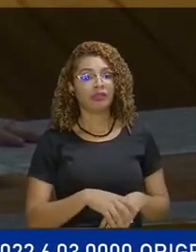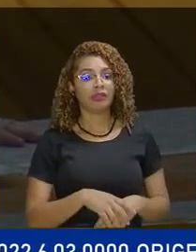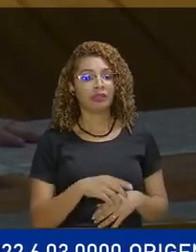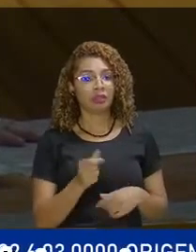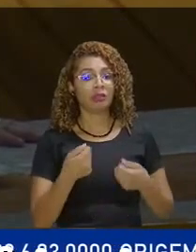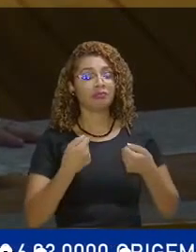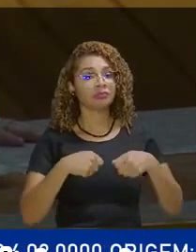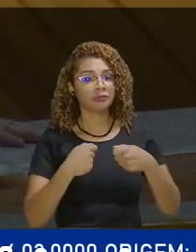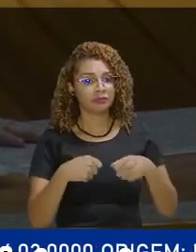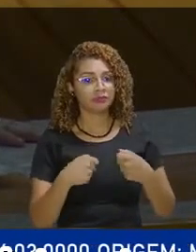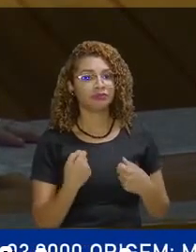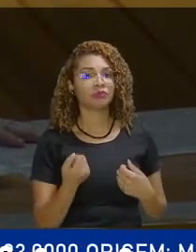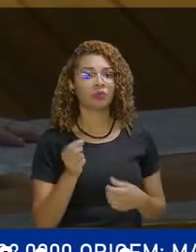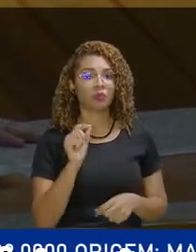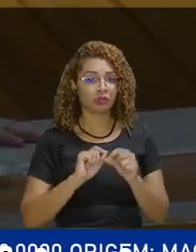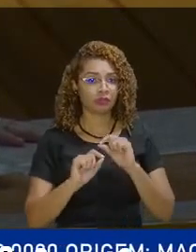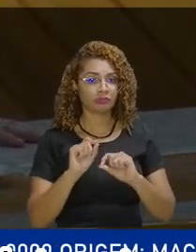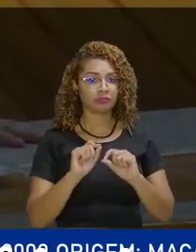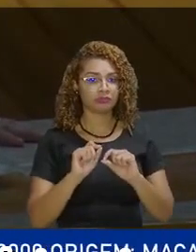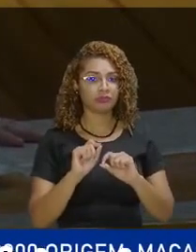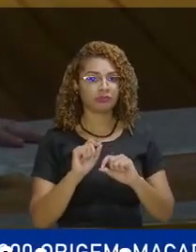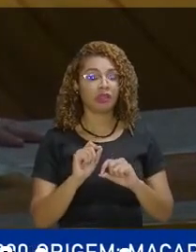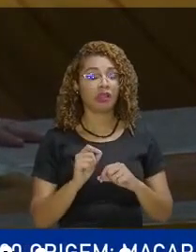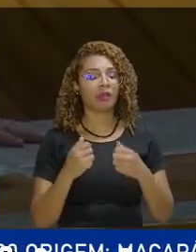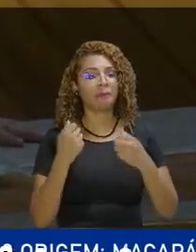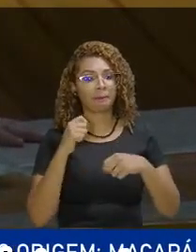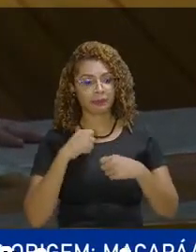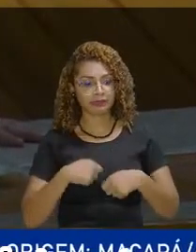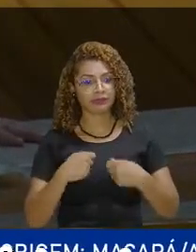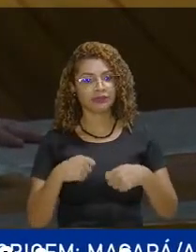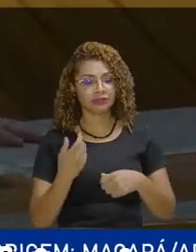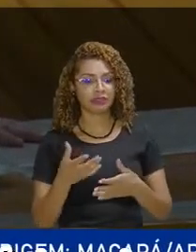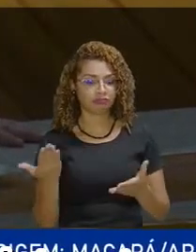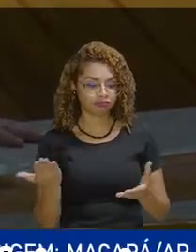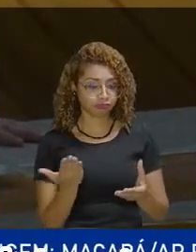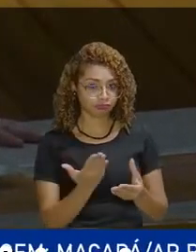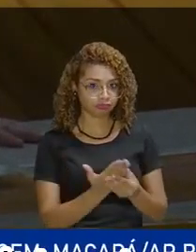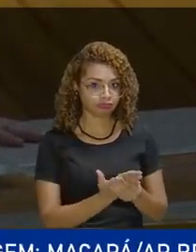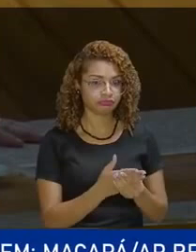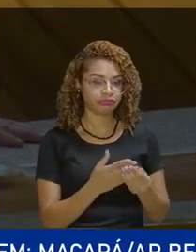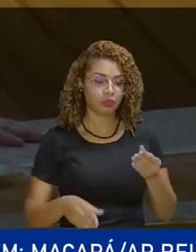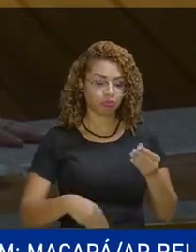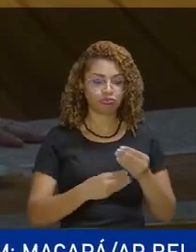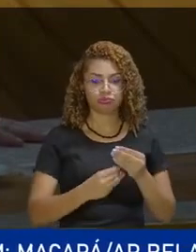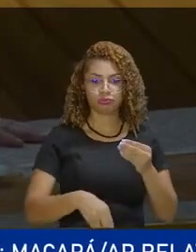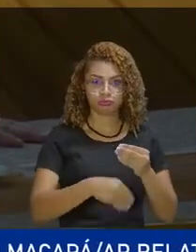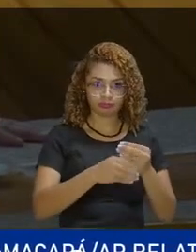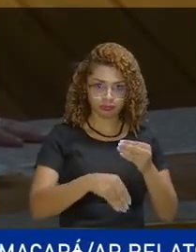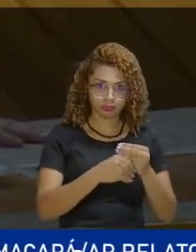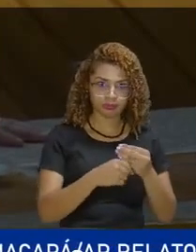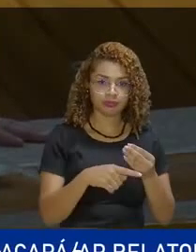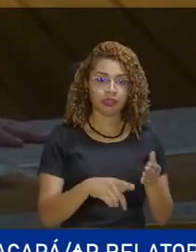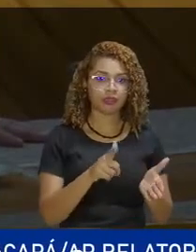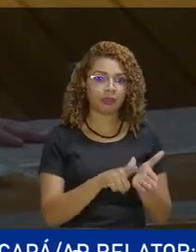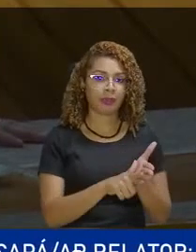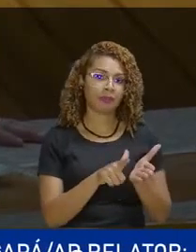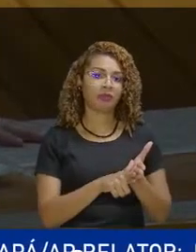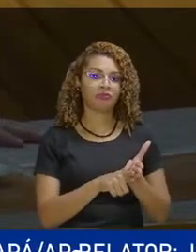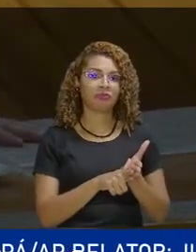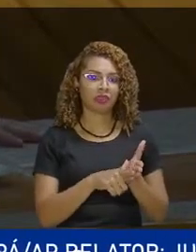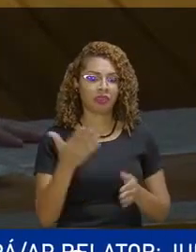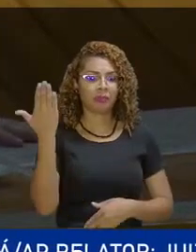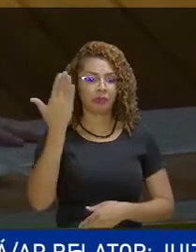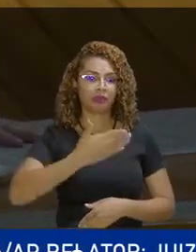que trazer o mínimo de convicção, de elementos de prova, de demonstração daquilo que ela está alegando. E, no caso aqui concreto, a